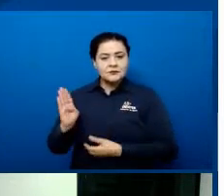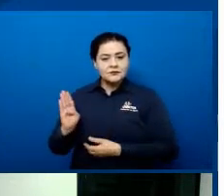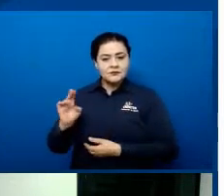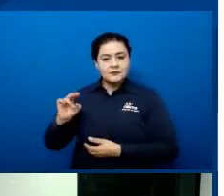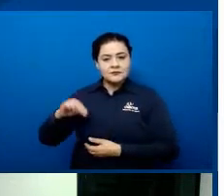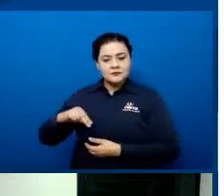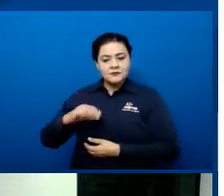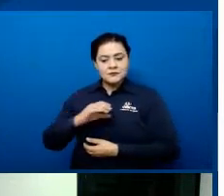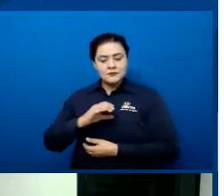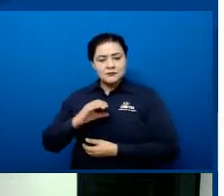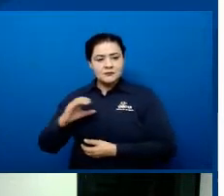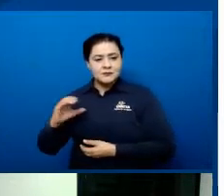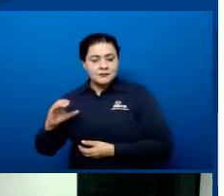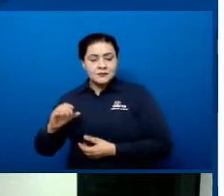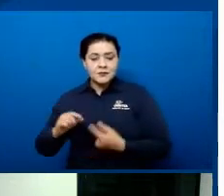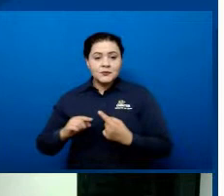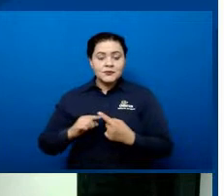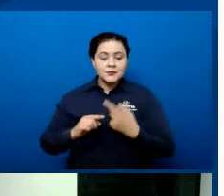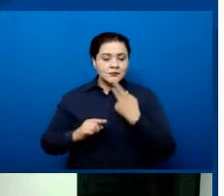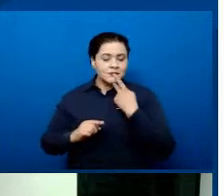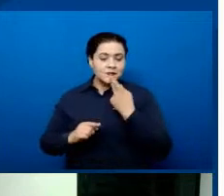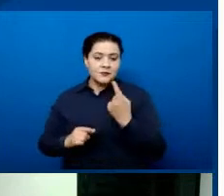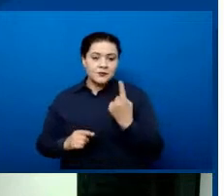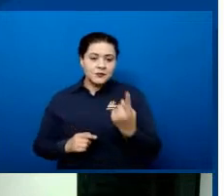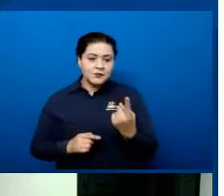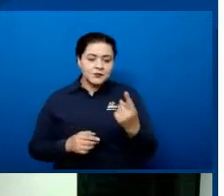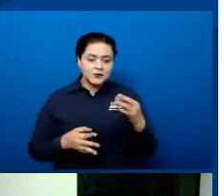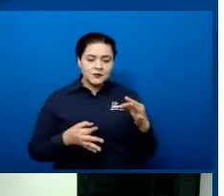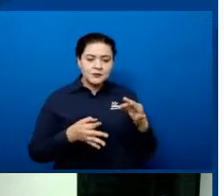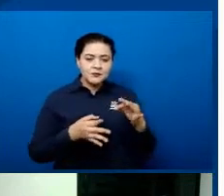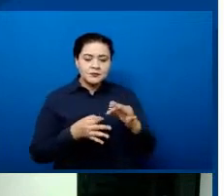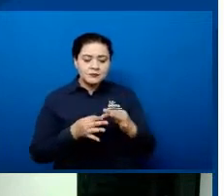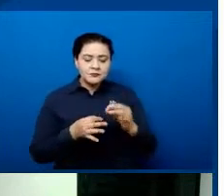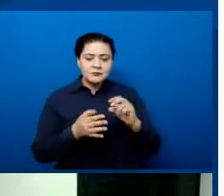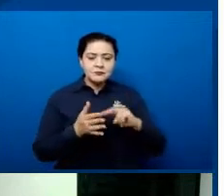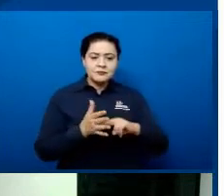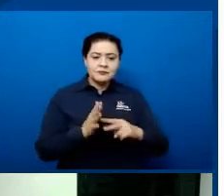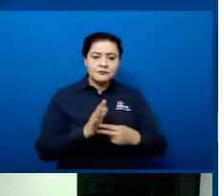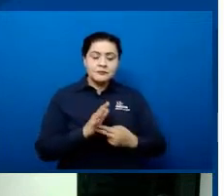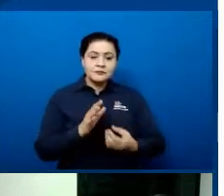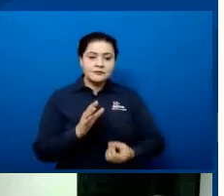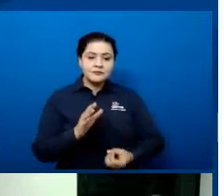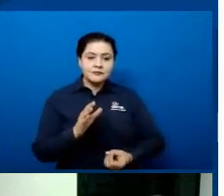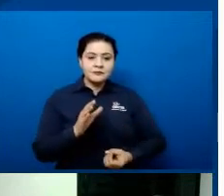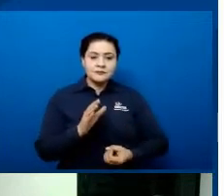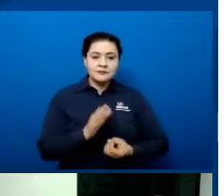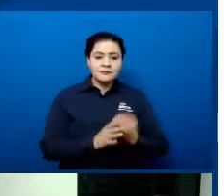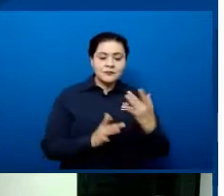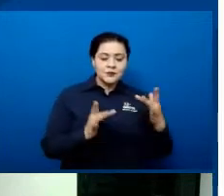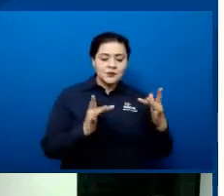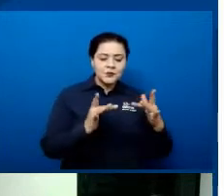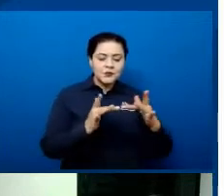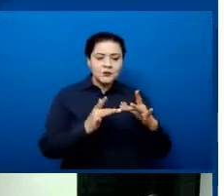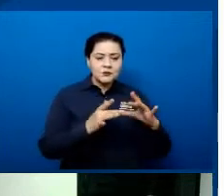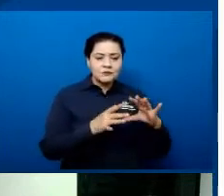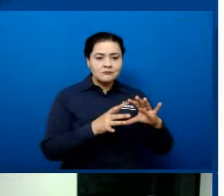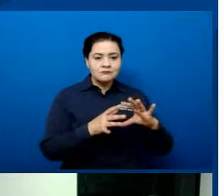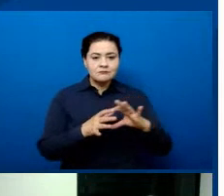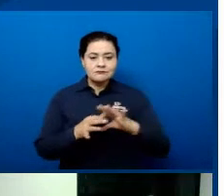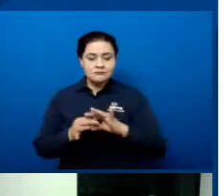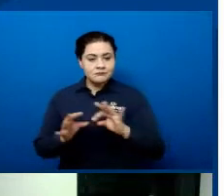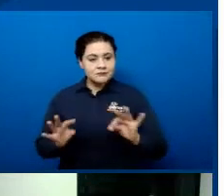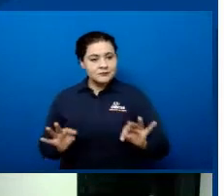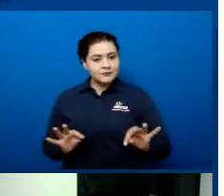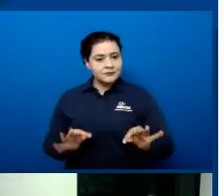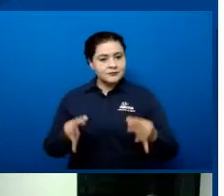um das questões lá é criar, né, essa ligação com a tecnologia,